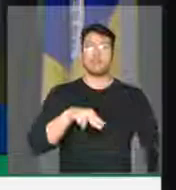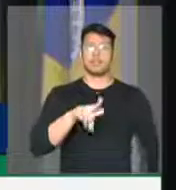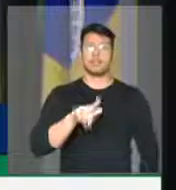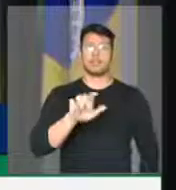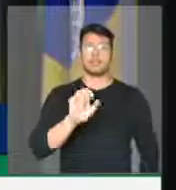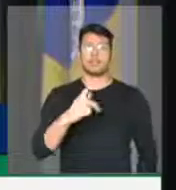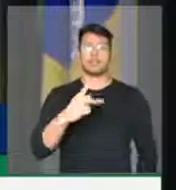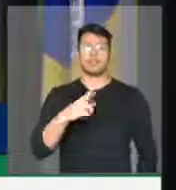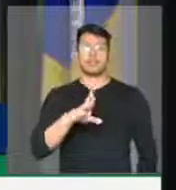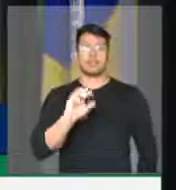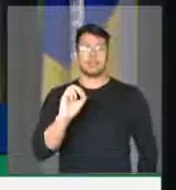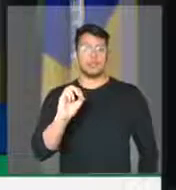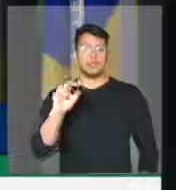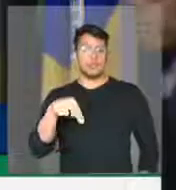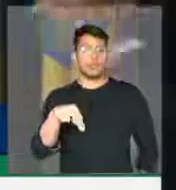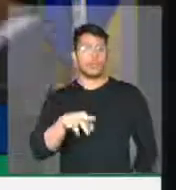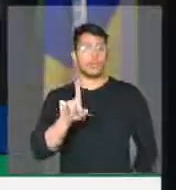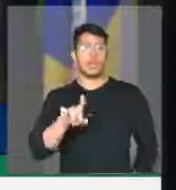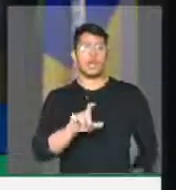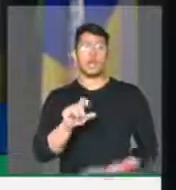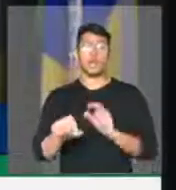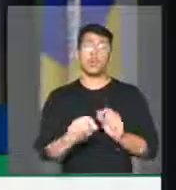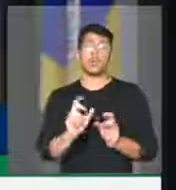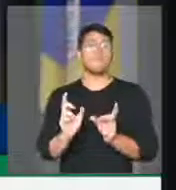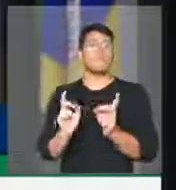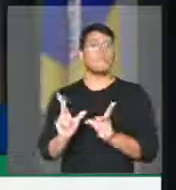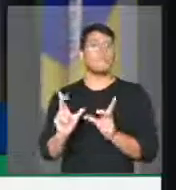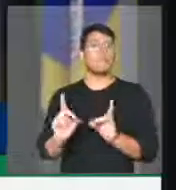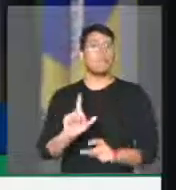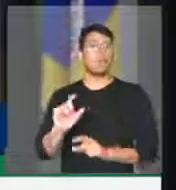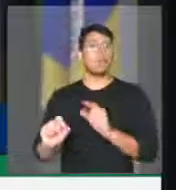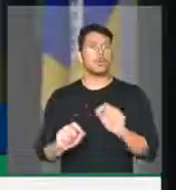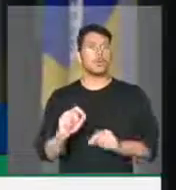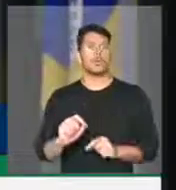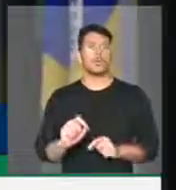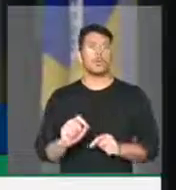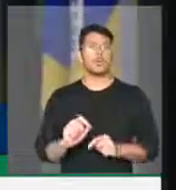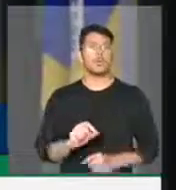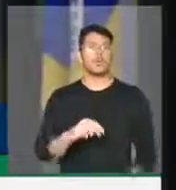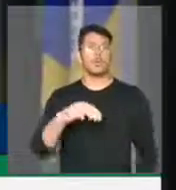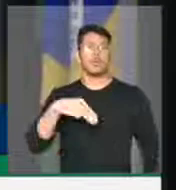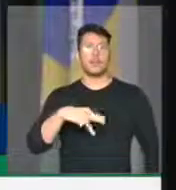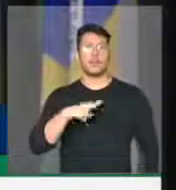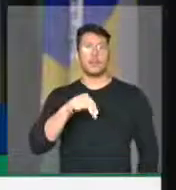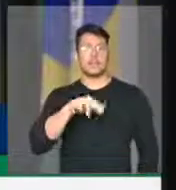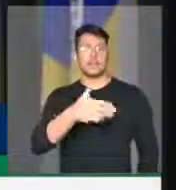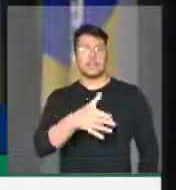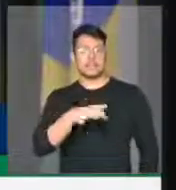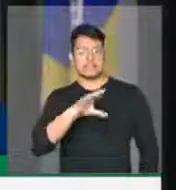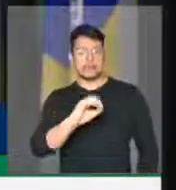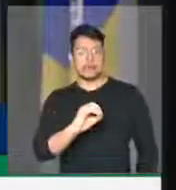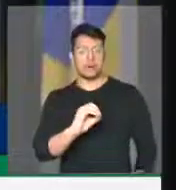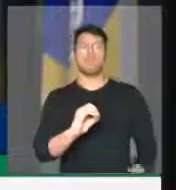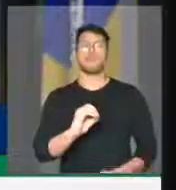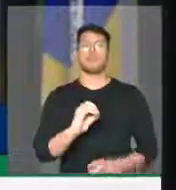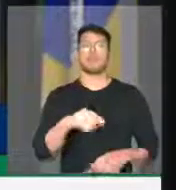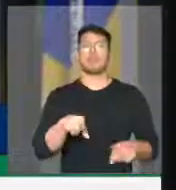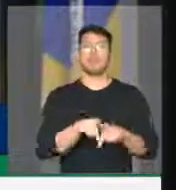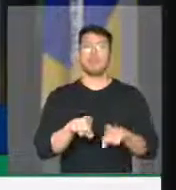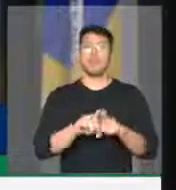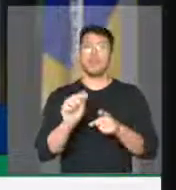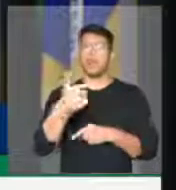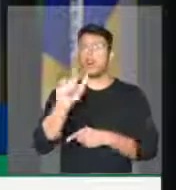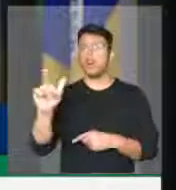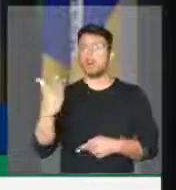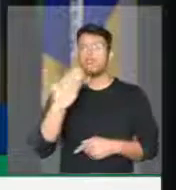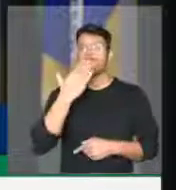próprio jornal, vem da venda de munições e de exportação de produtos. Veja aí, a